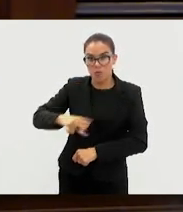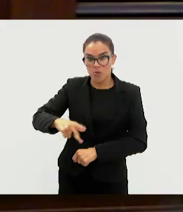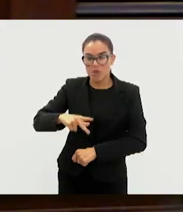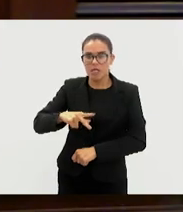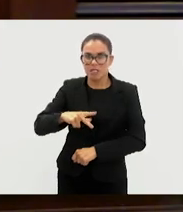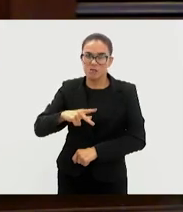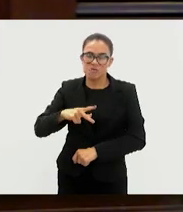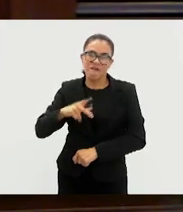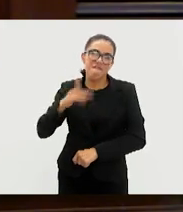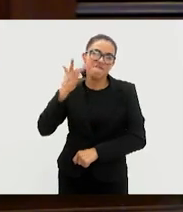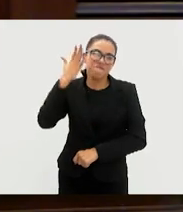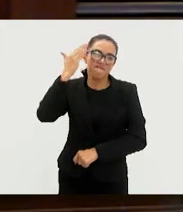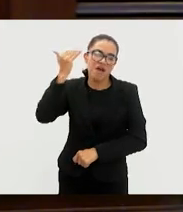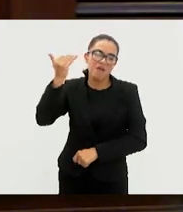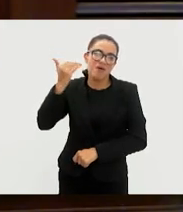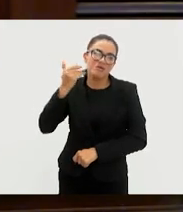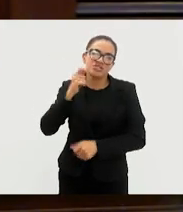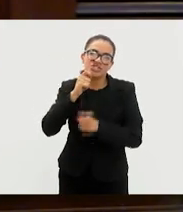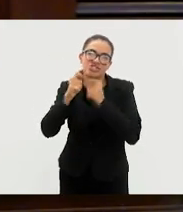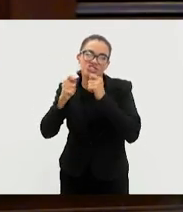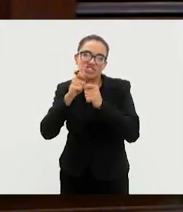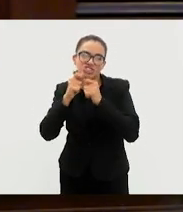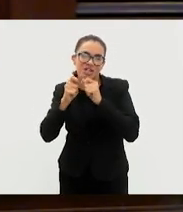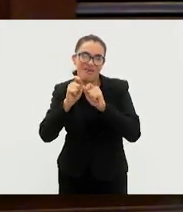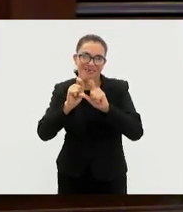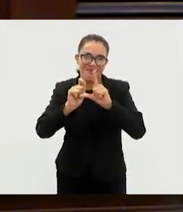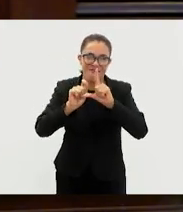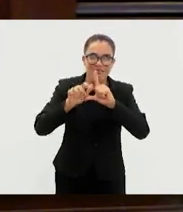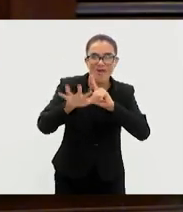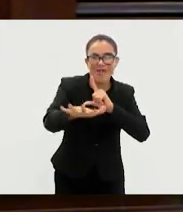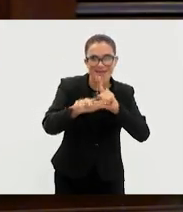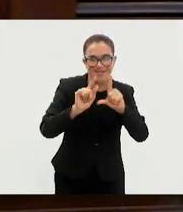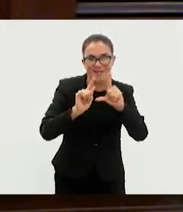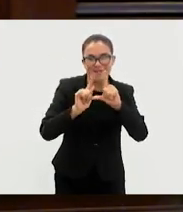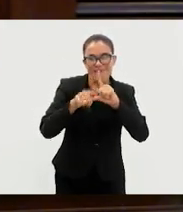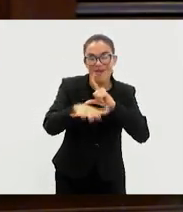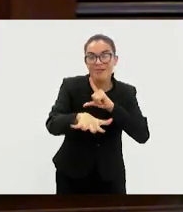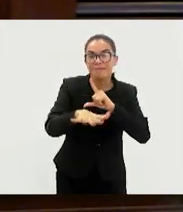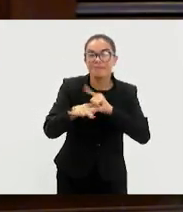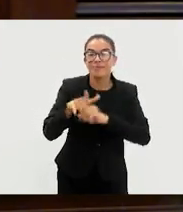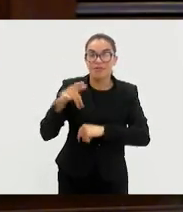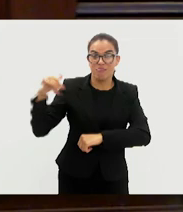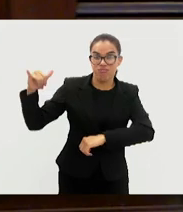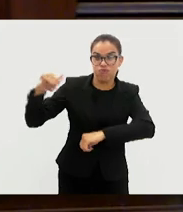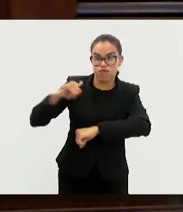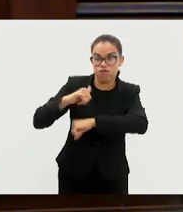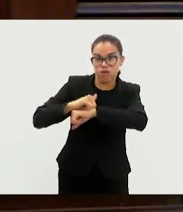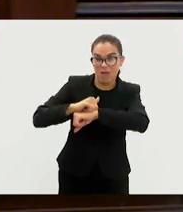blogueiro, com vários seguidores, é verdade, chega no Galeão.